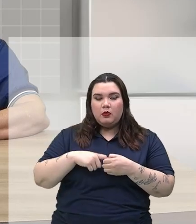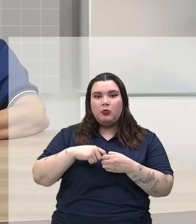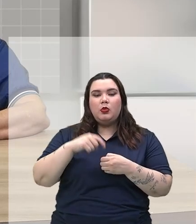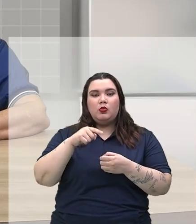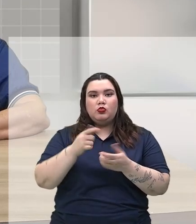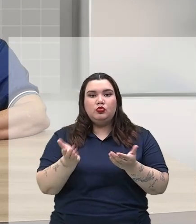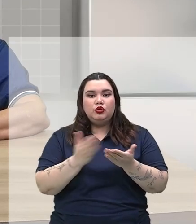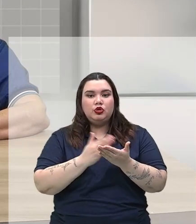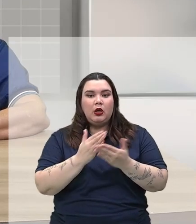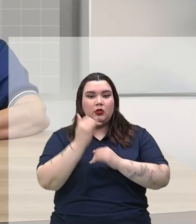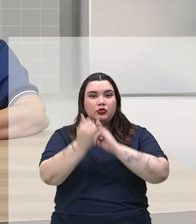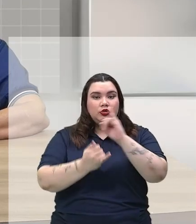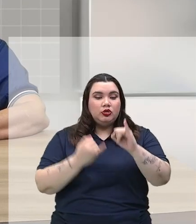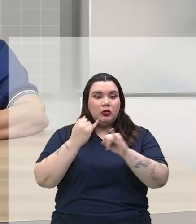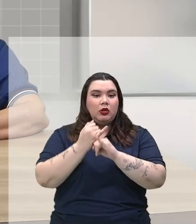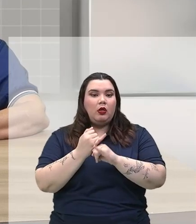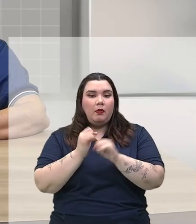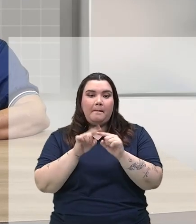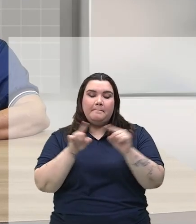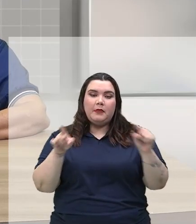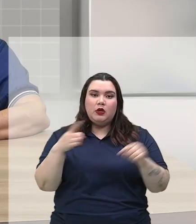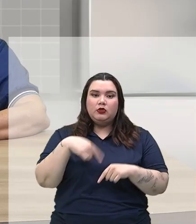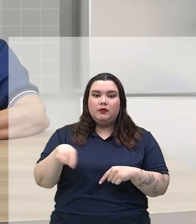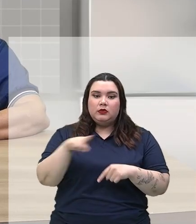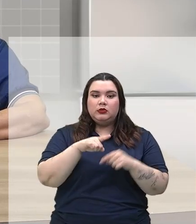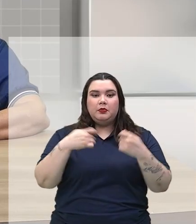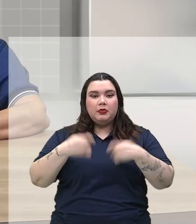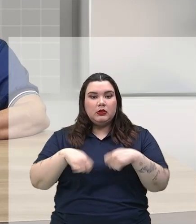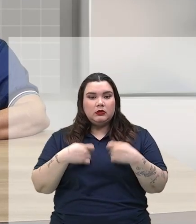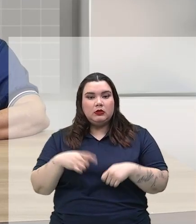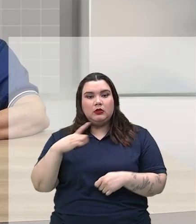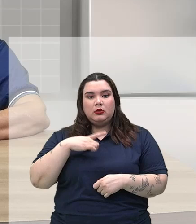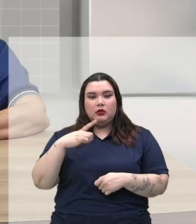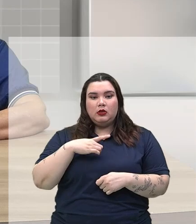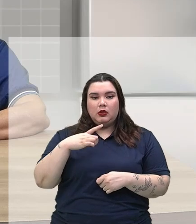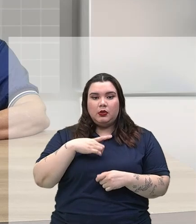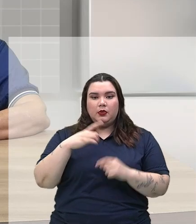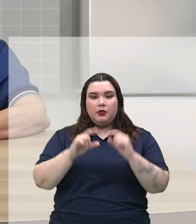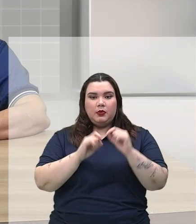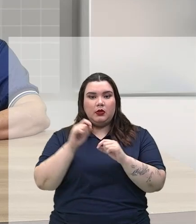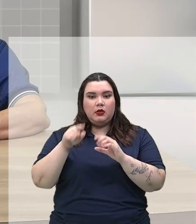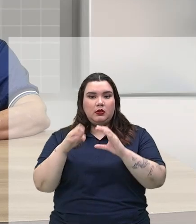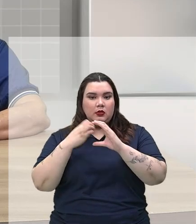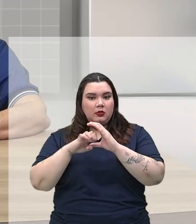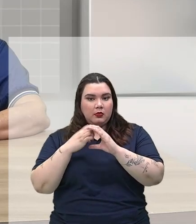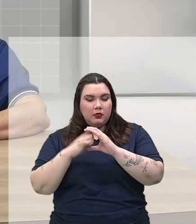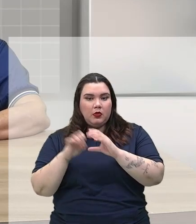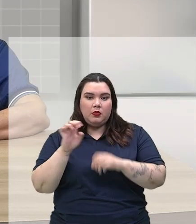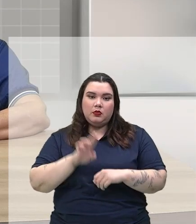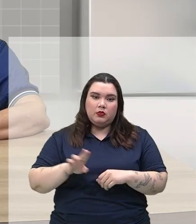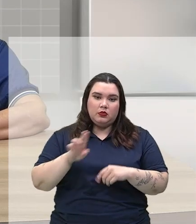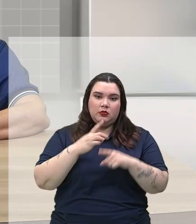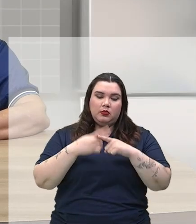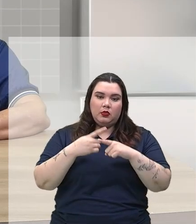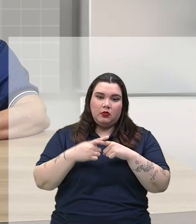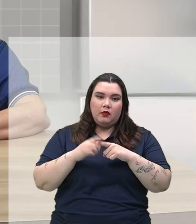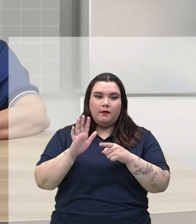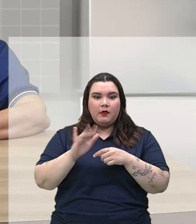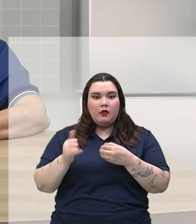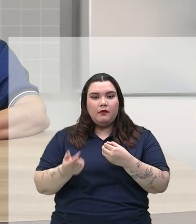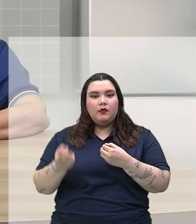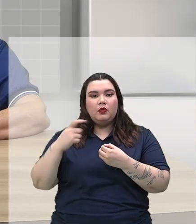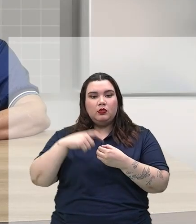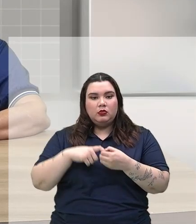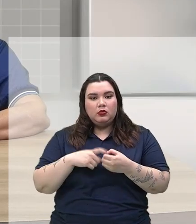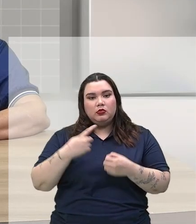digital, mas vocês precisam ter esse e-mail, esse acesso aí, porque uma hora ele vai voltar, e